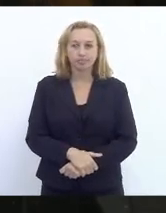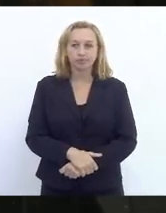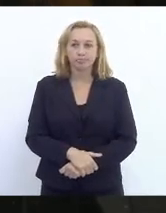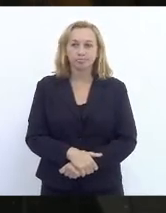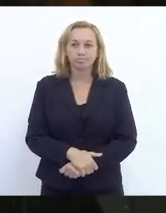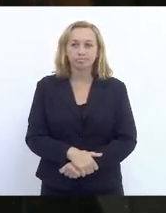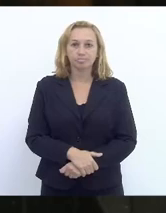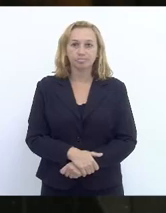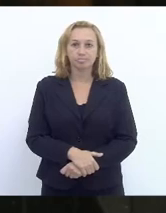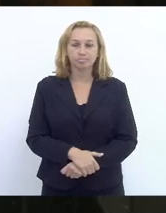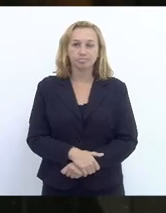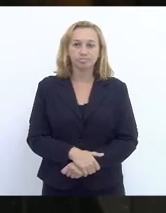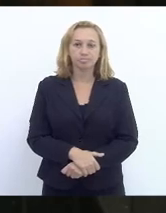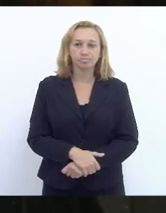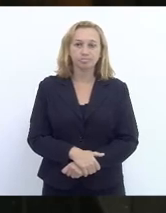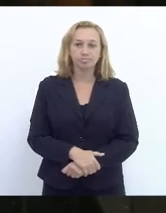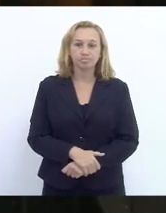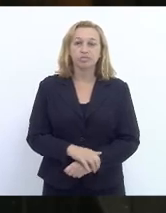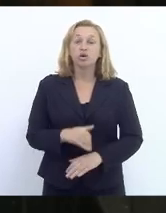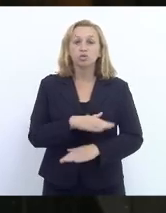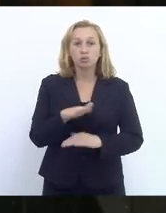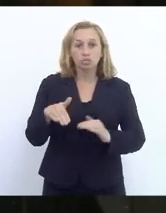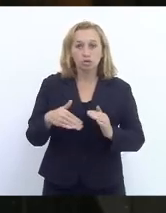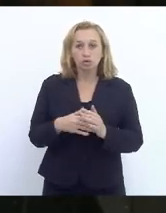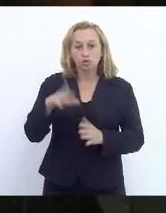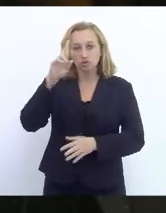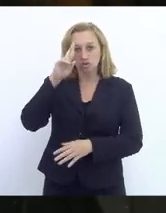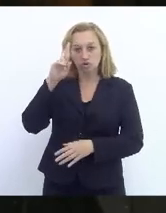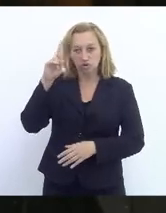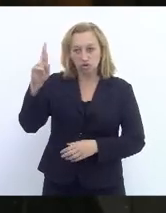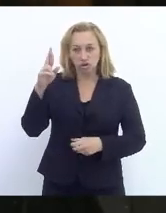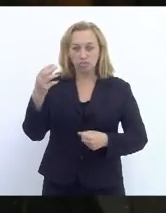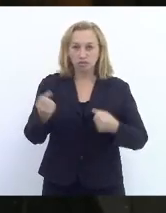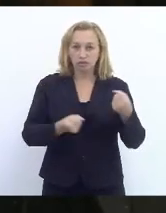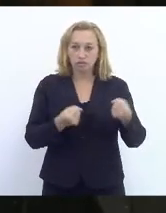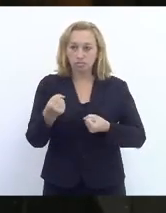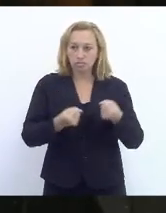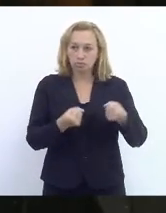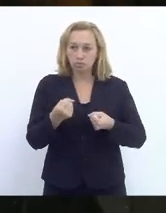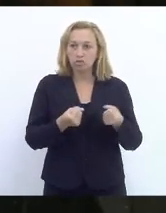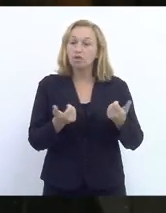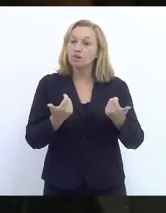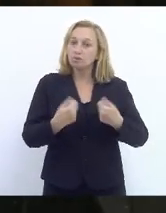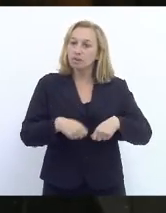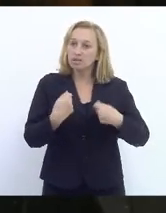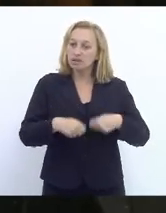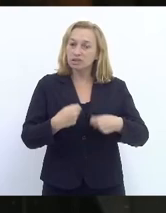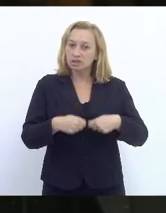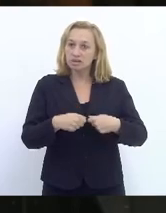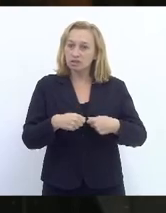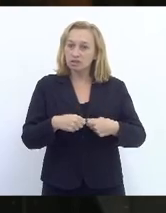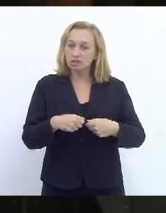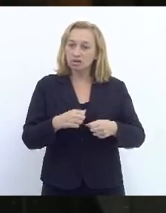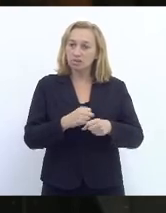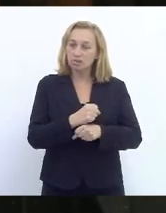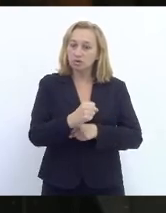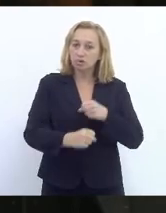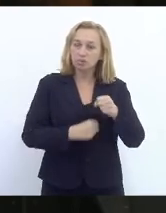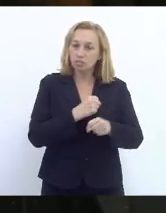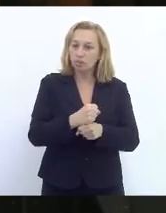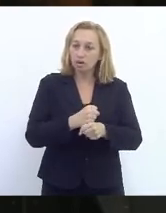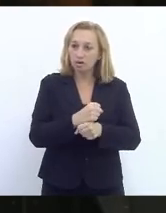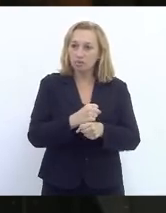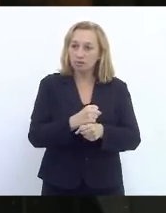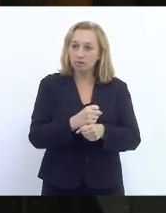todos aqueles donos de veículos que precisam licenciar os seus carros ano a anos pagavam